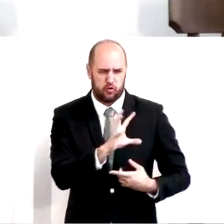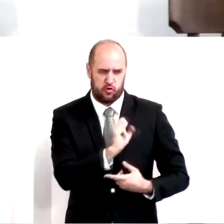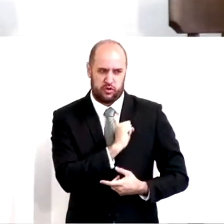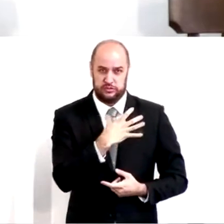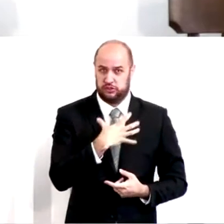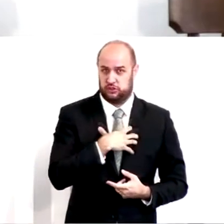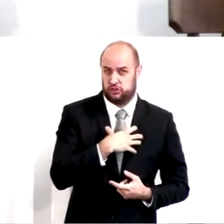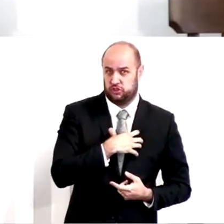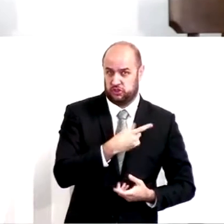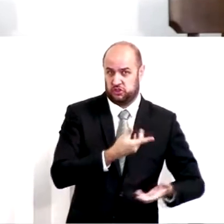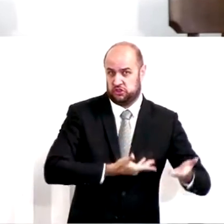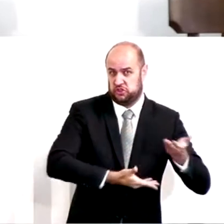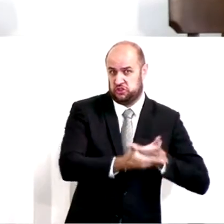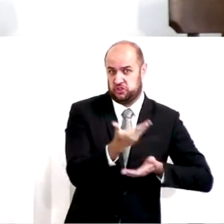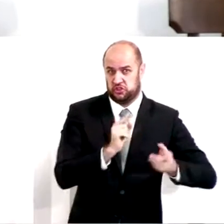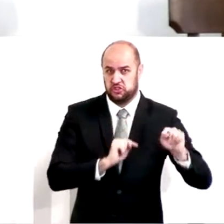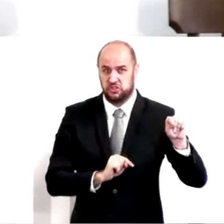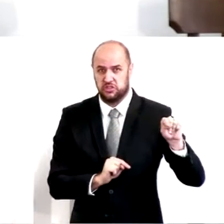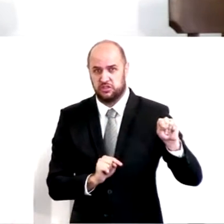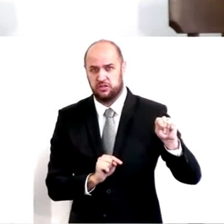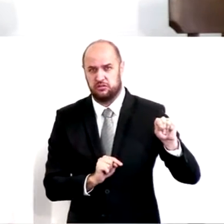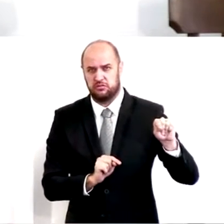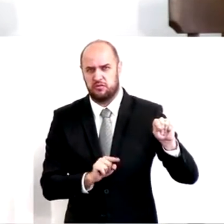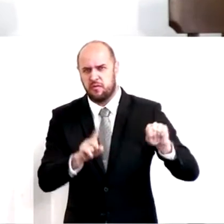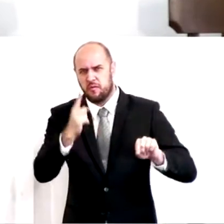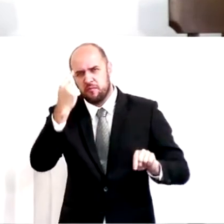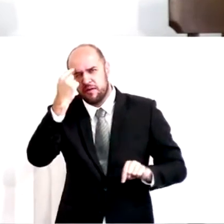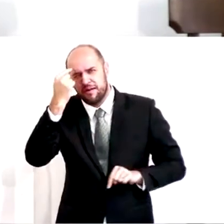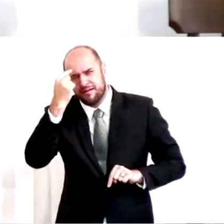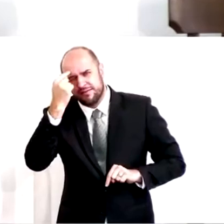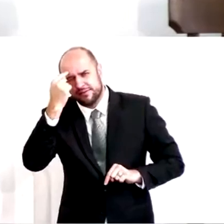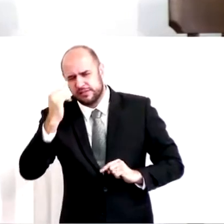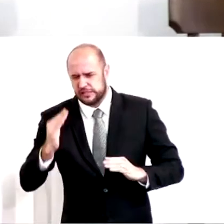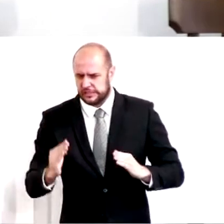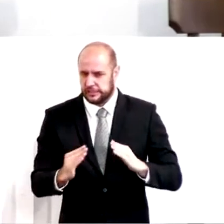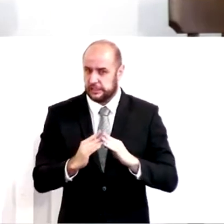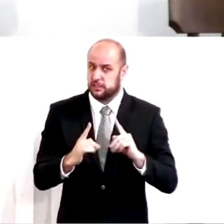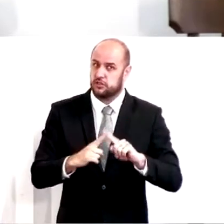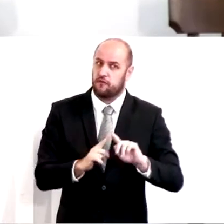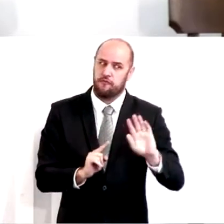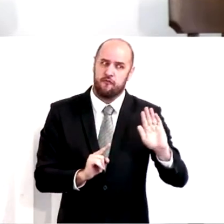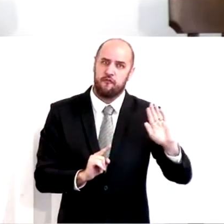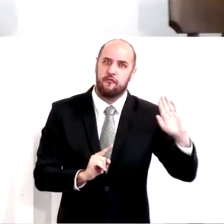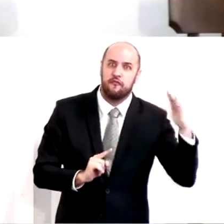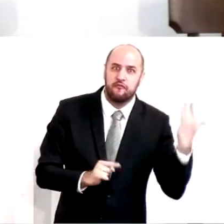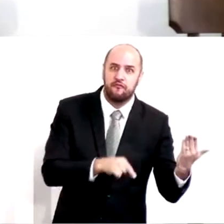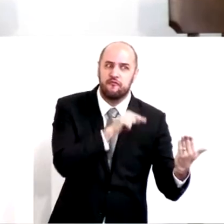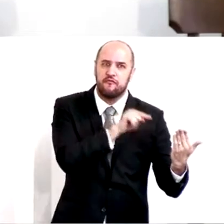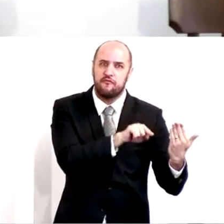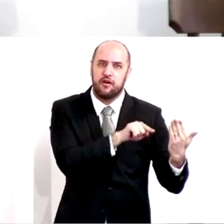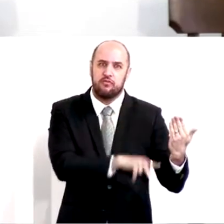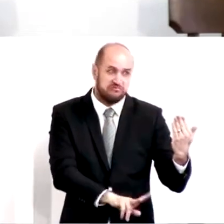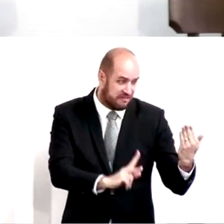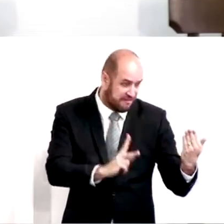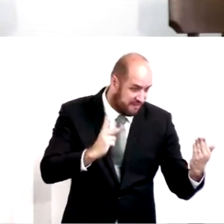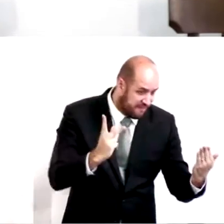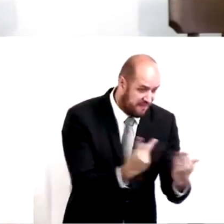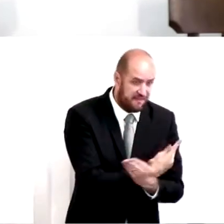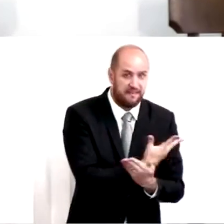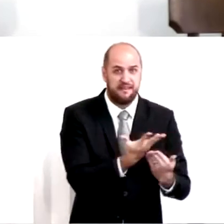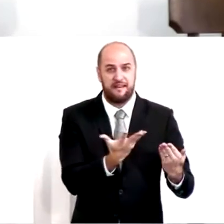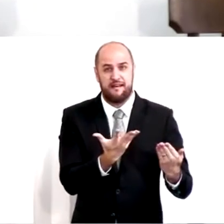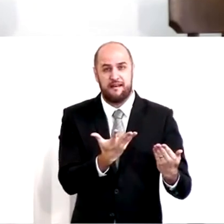forma como são tratadas, você não acha que igrejas que são falsas, adulteradas,